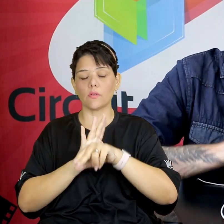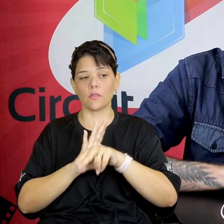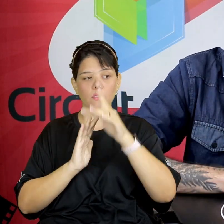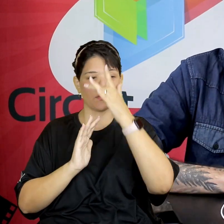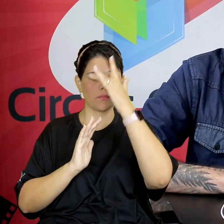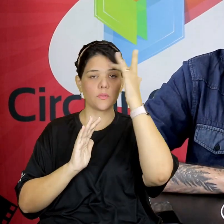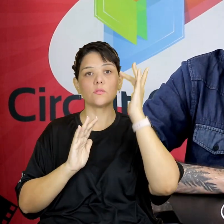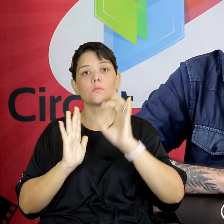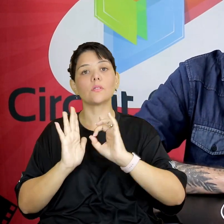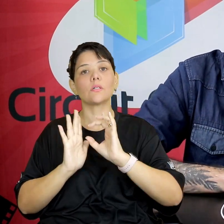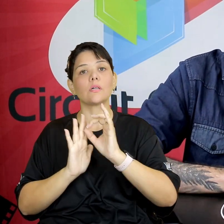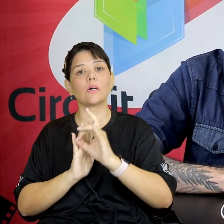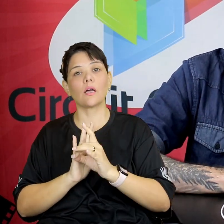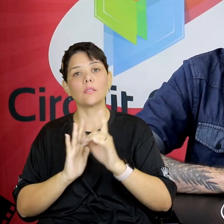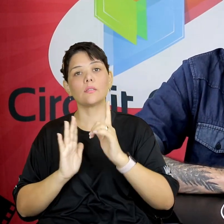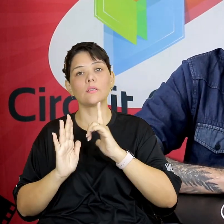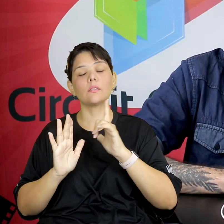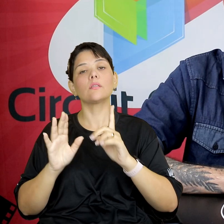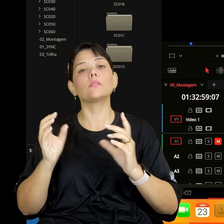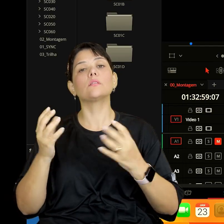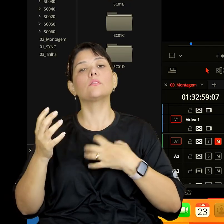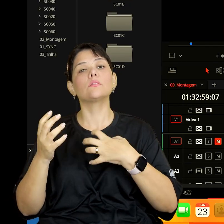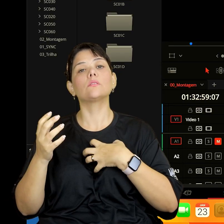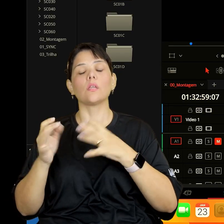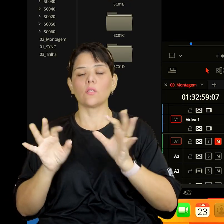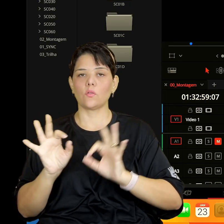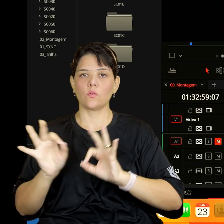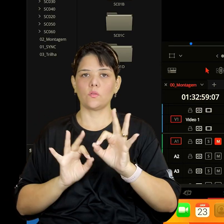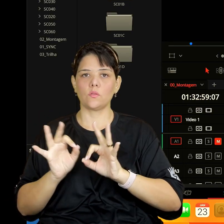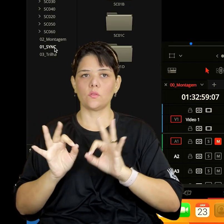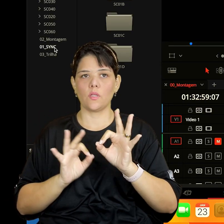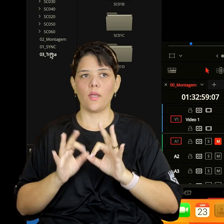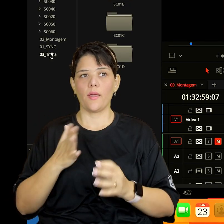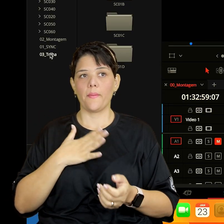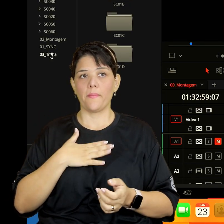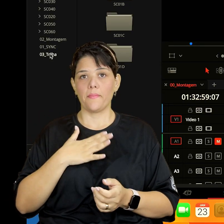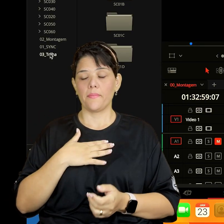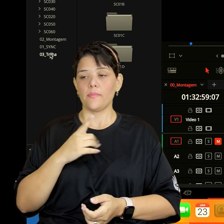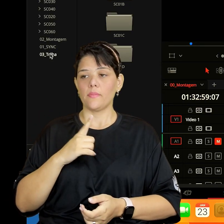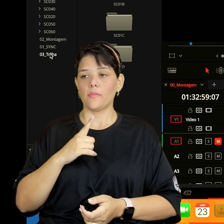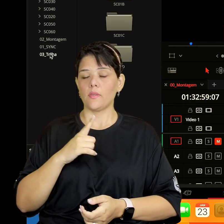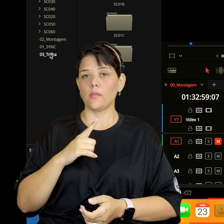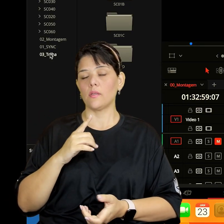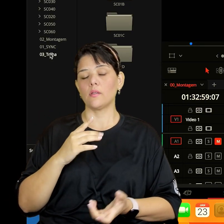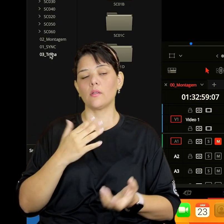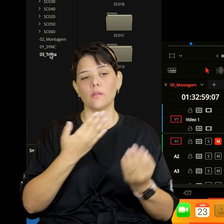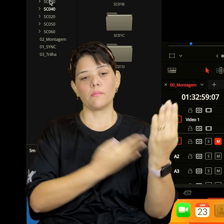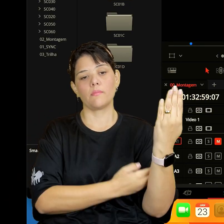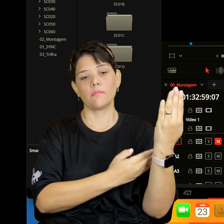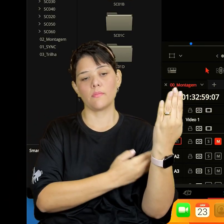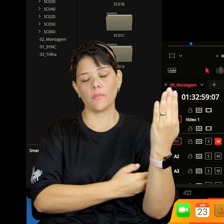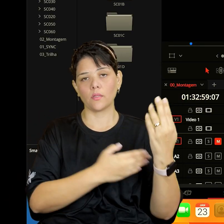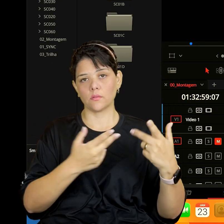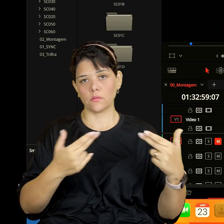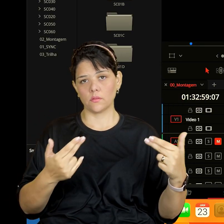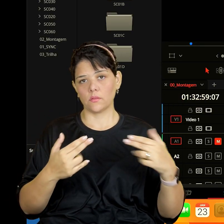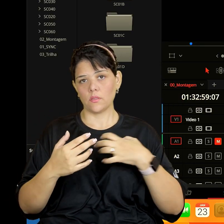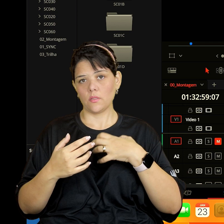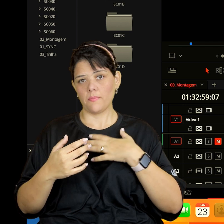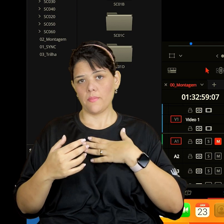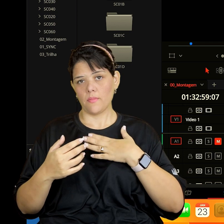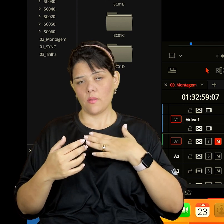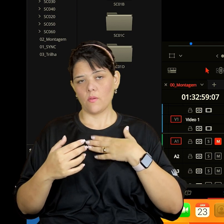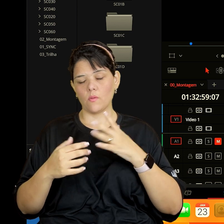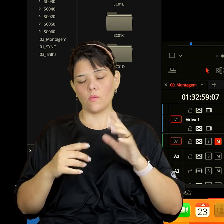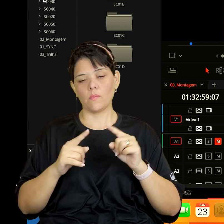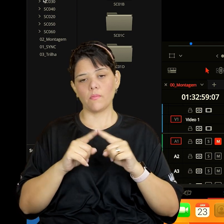A minha, ela parte por isso. A gente separa as pastas com 00 e tudo mais, a gente vai chegar nisso mais a fundo. Mas eu separo todas